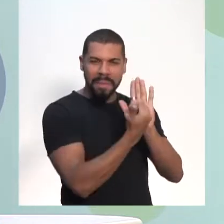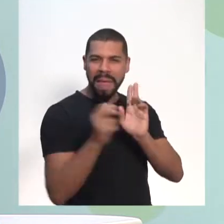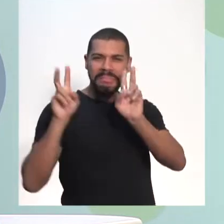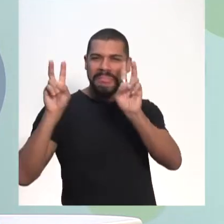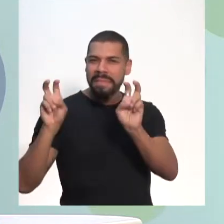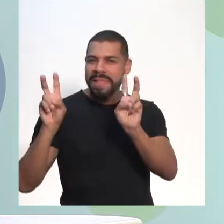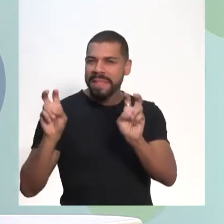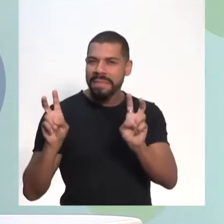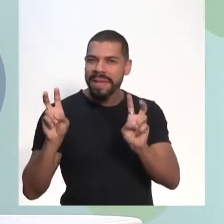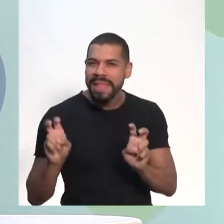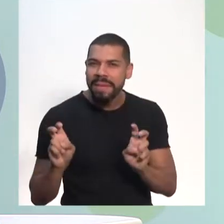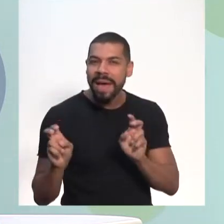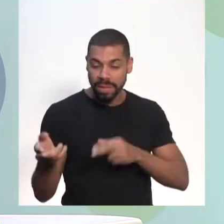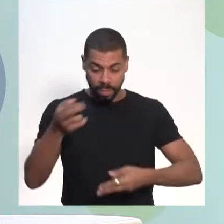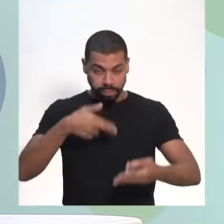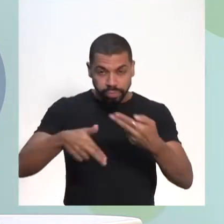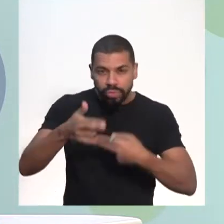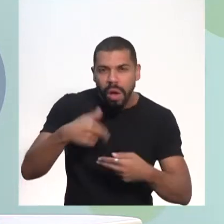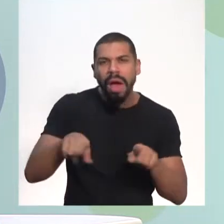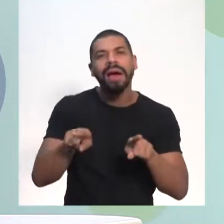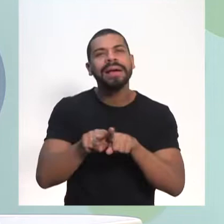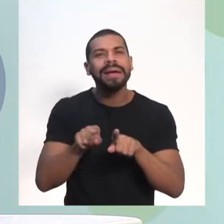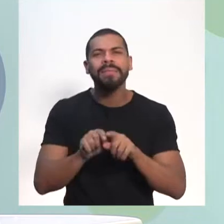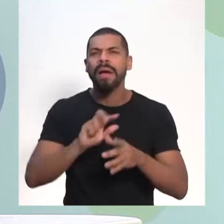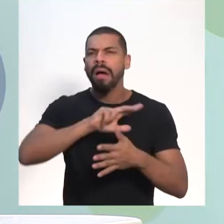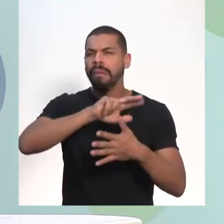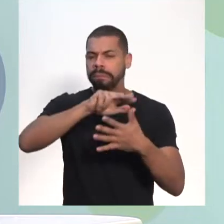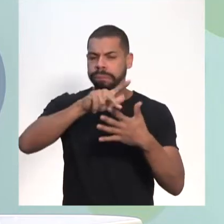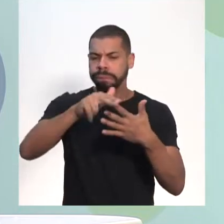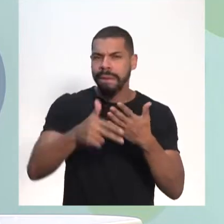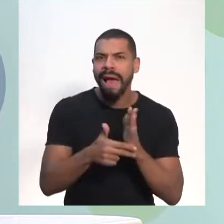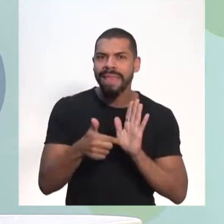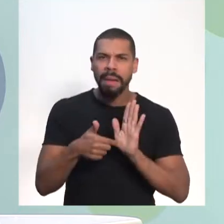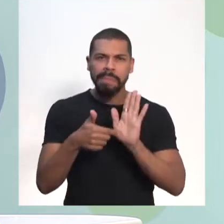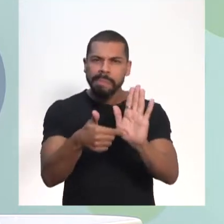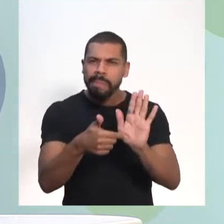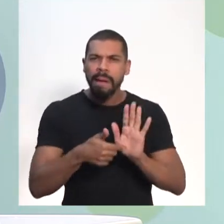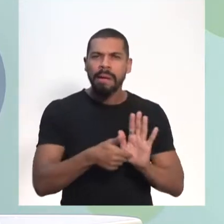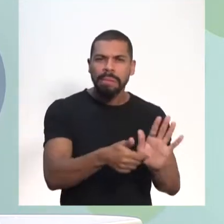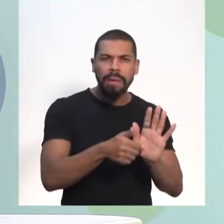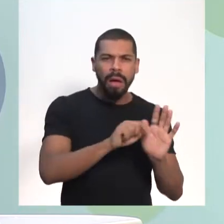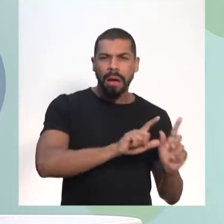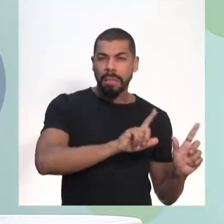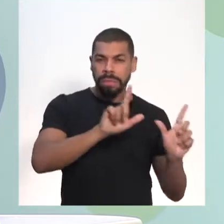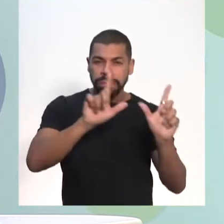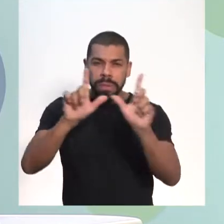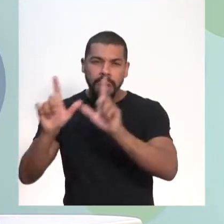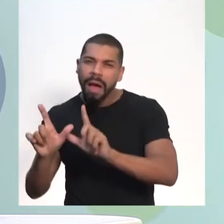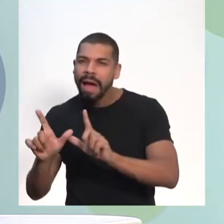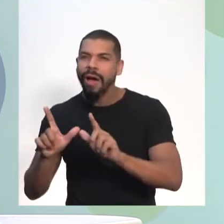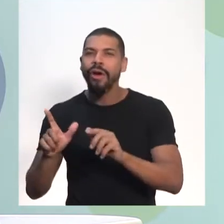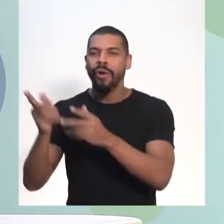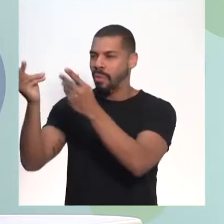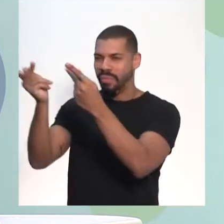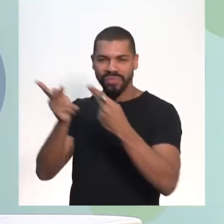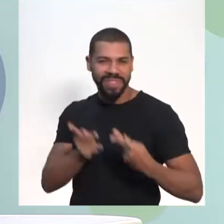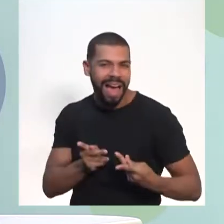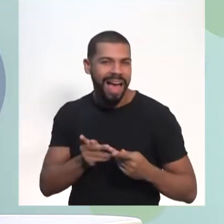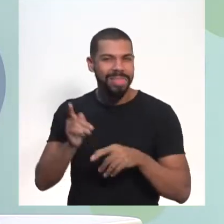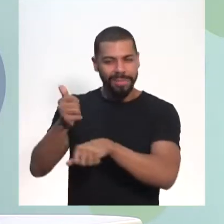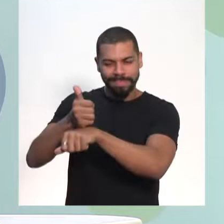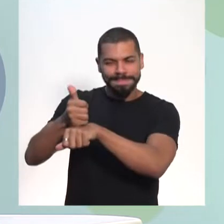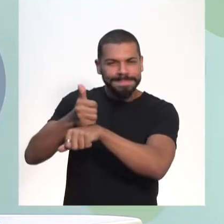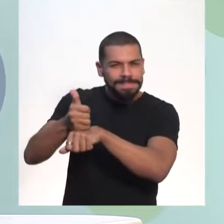ao replanejamento, né? Tivemos aí várias apresentações, várias informações, convidados,